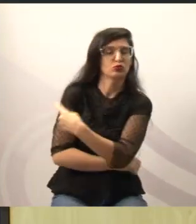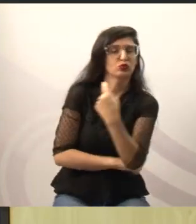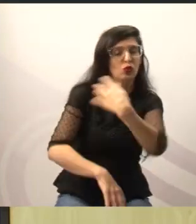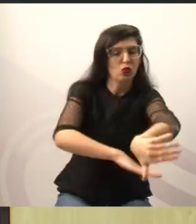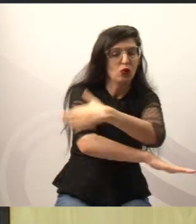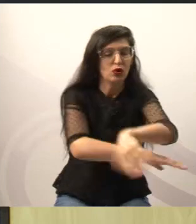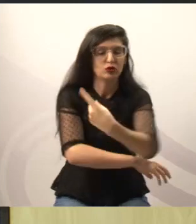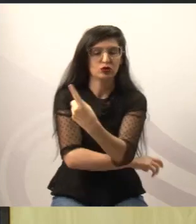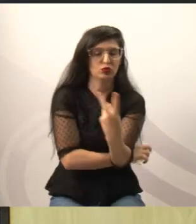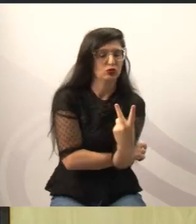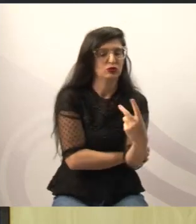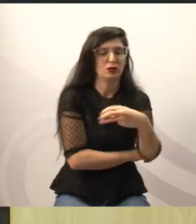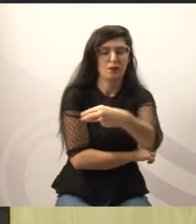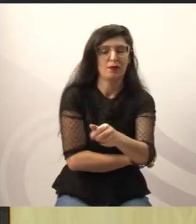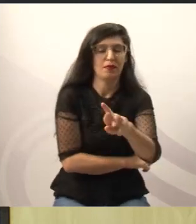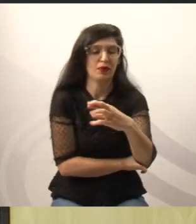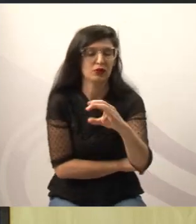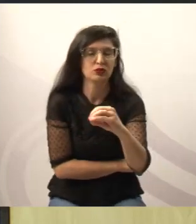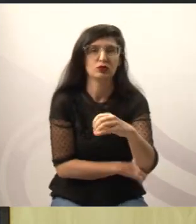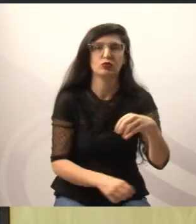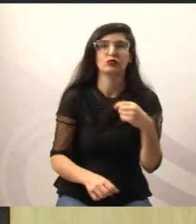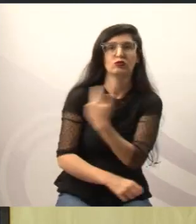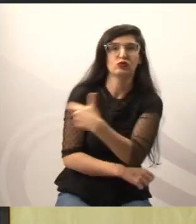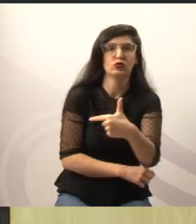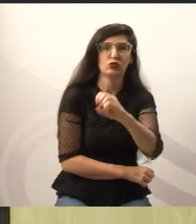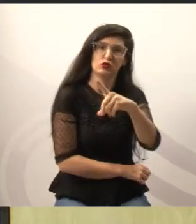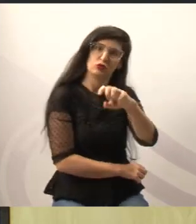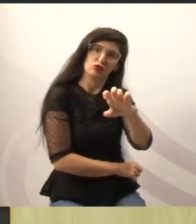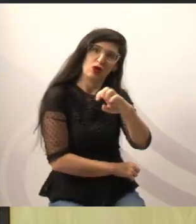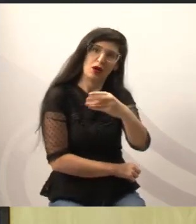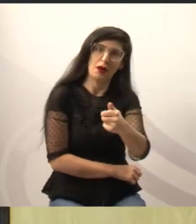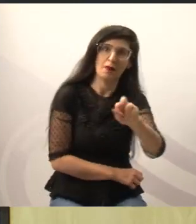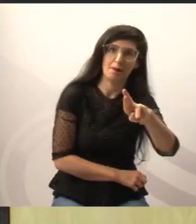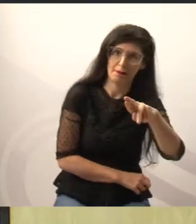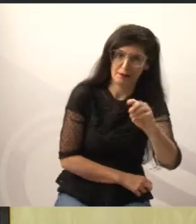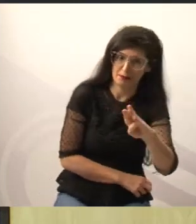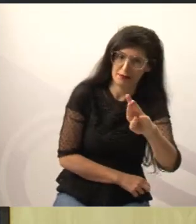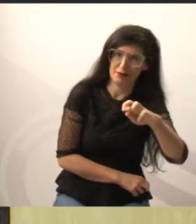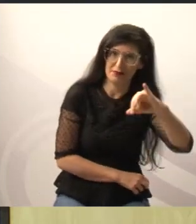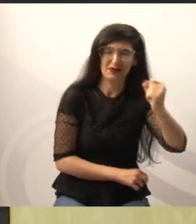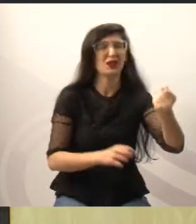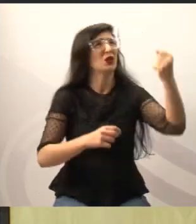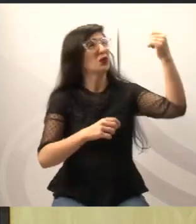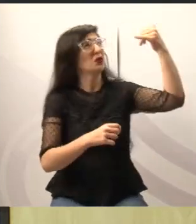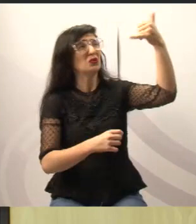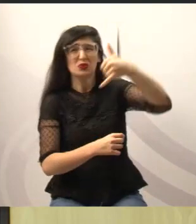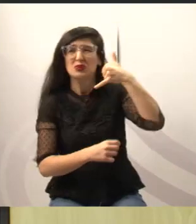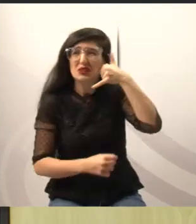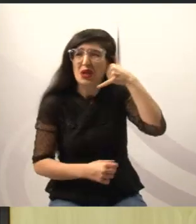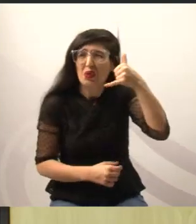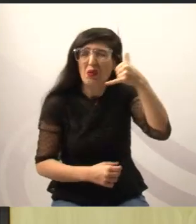Março, no conjunto 22 de Abril, em Jacareí, onde os cabos da rede de telefonia estão baixos. Autoria,